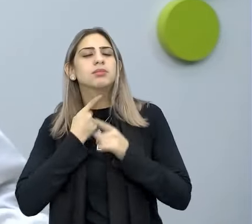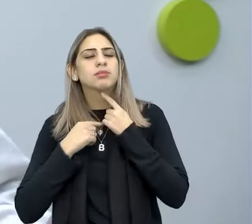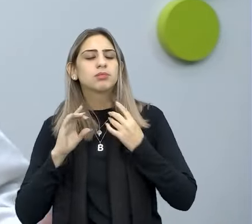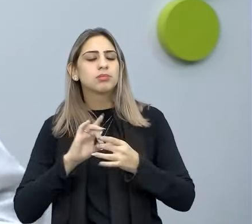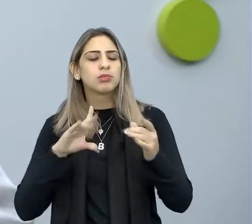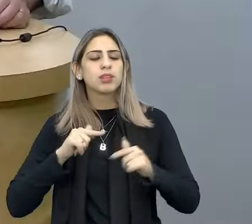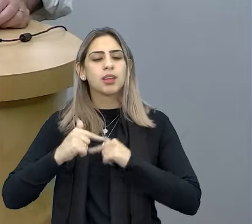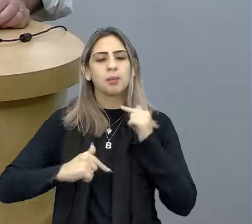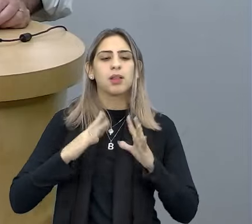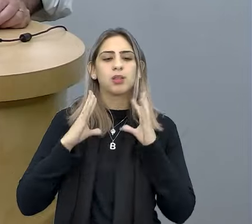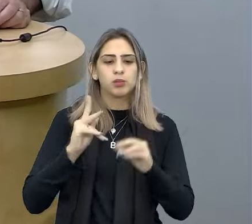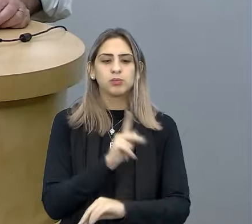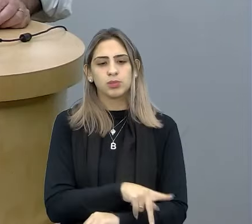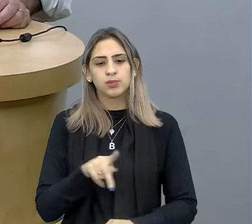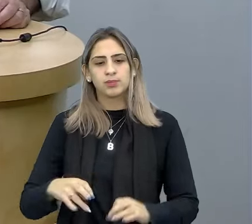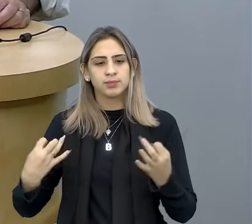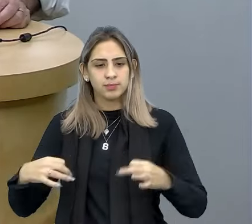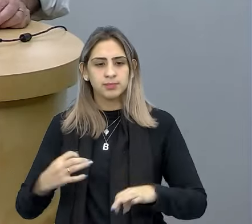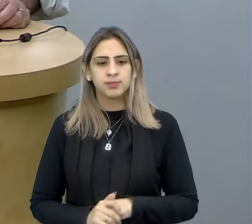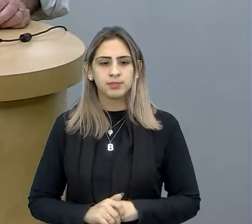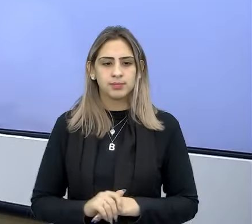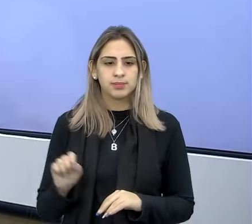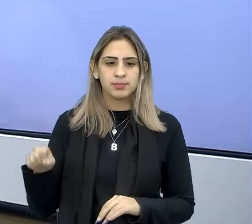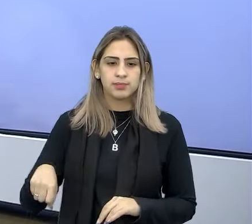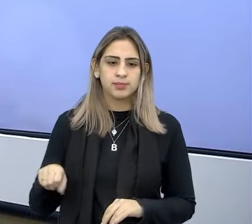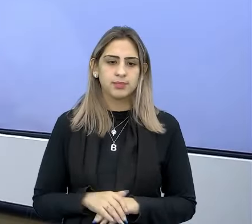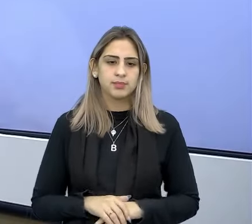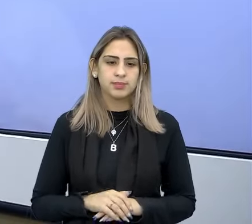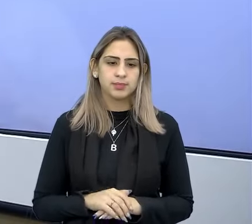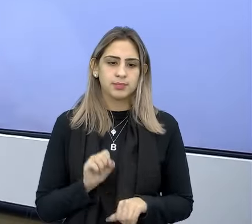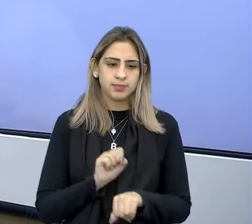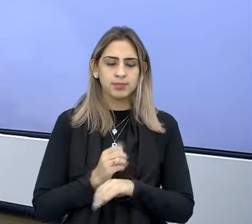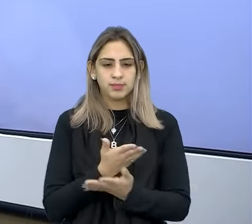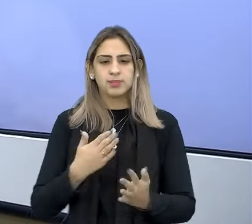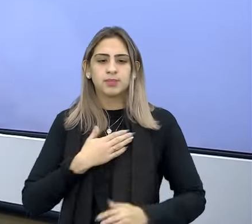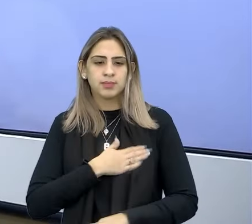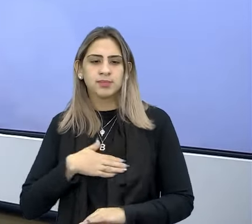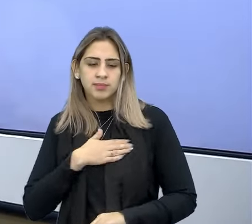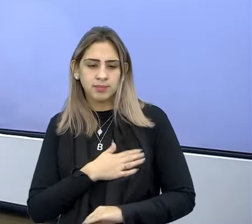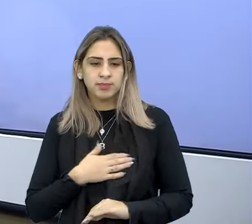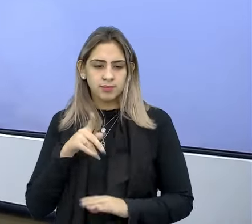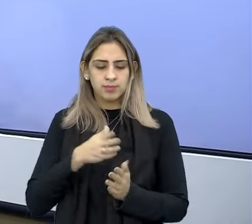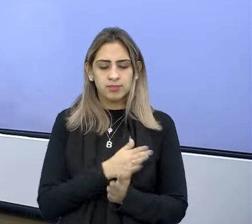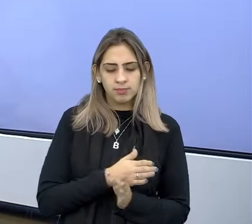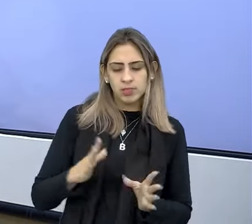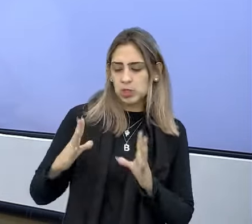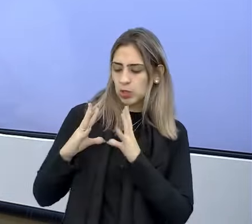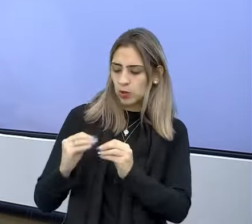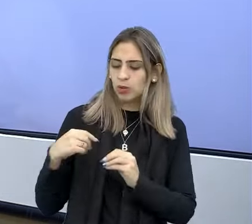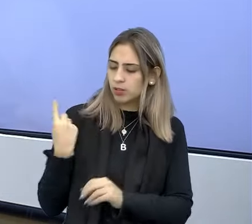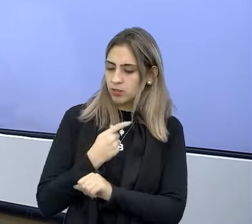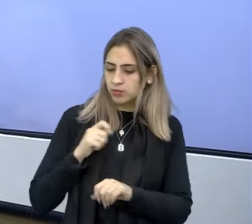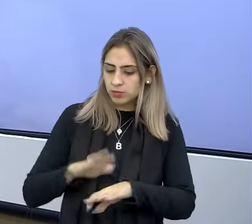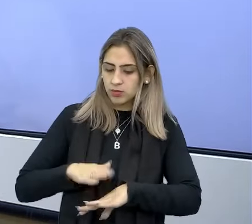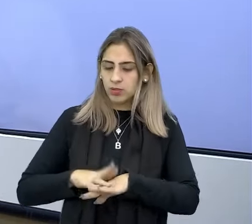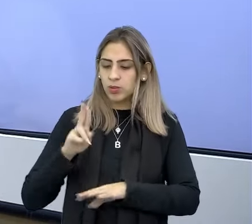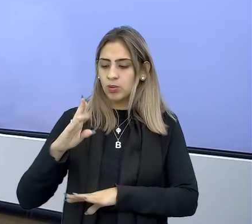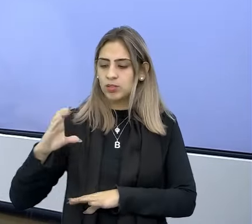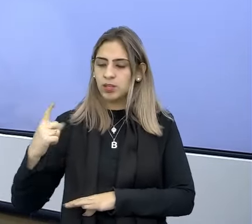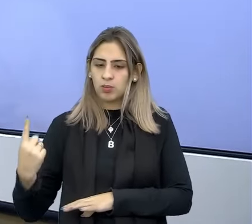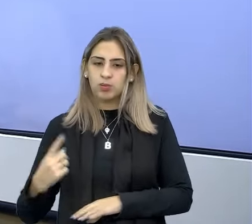excelente trabalho a todos os professores, né, Gisele? Exatamente, professor Vanderlei. Espero que vocês tenham gostado aí desse percurso todo que a gente fez da